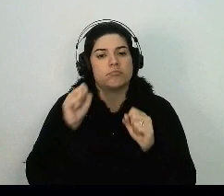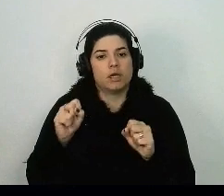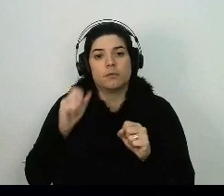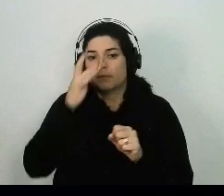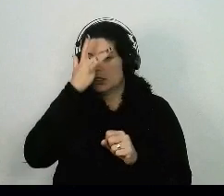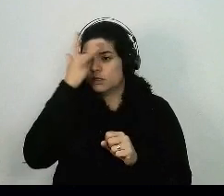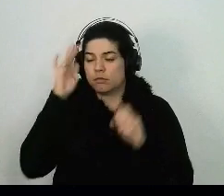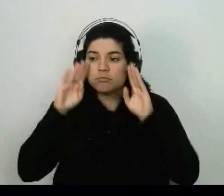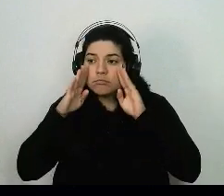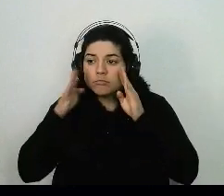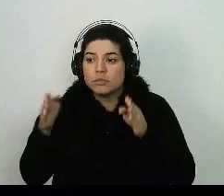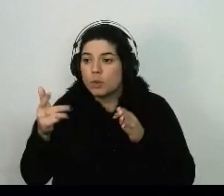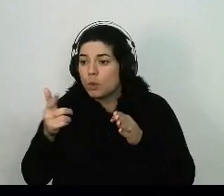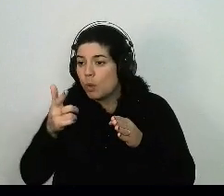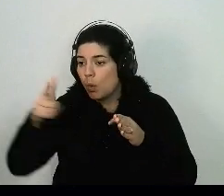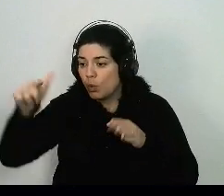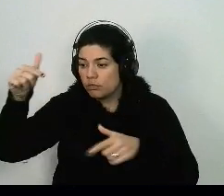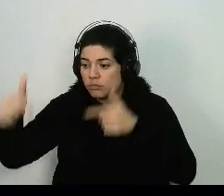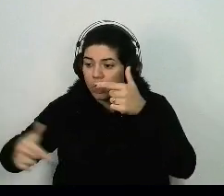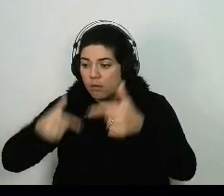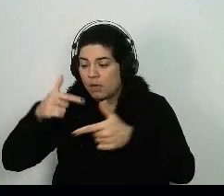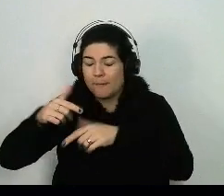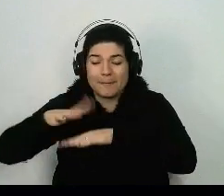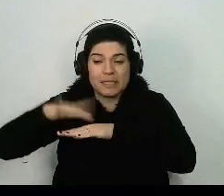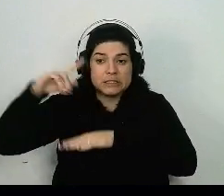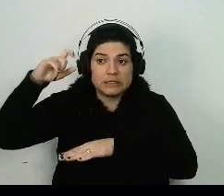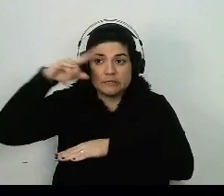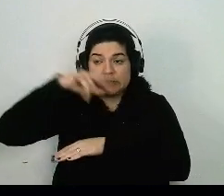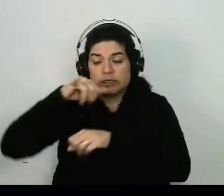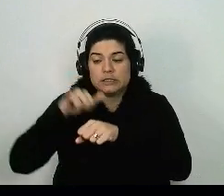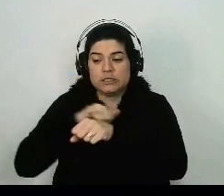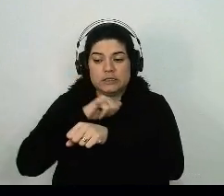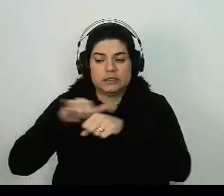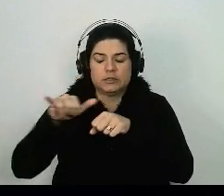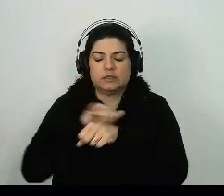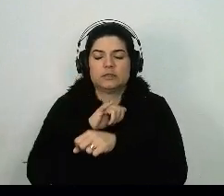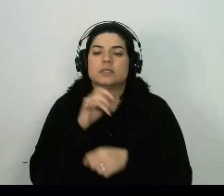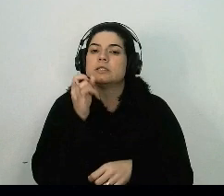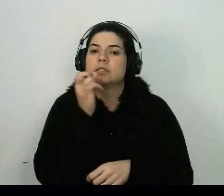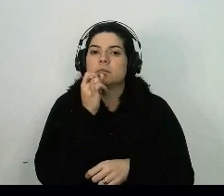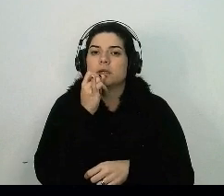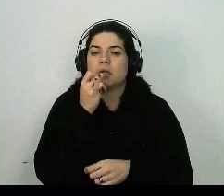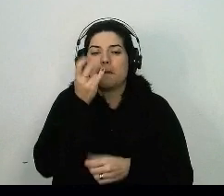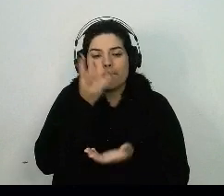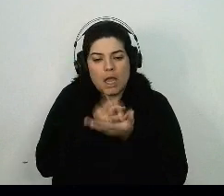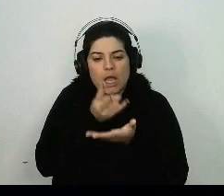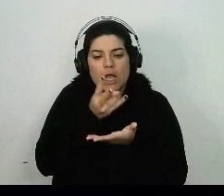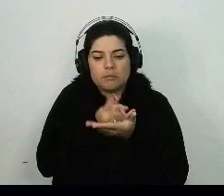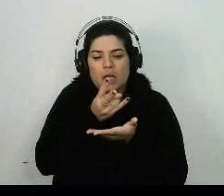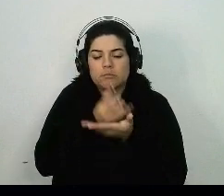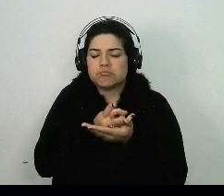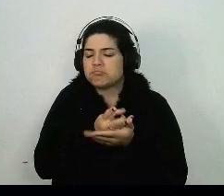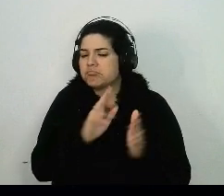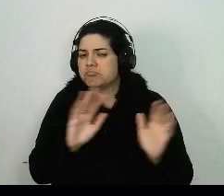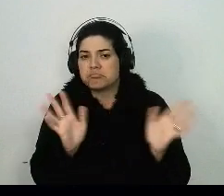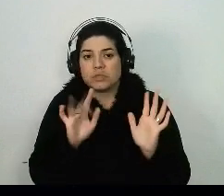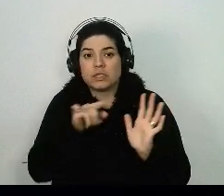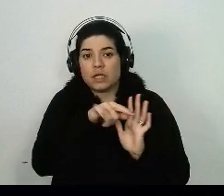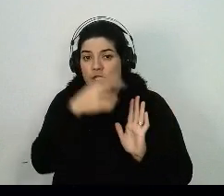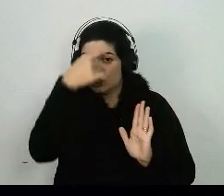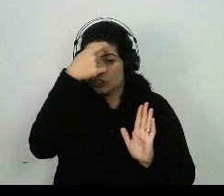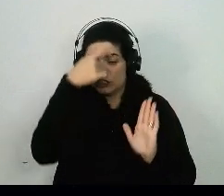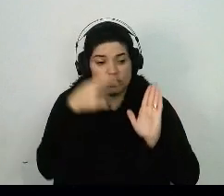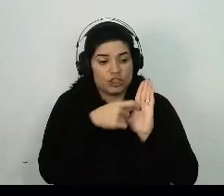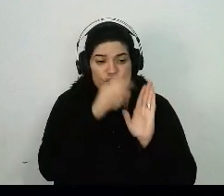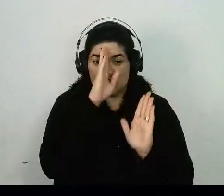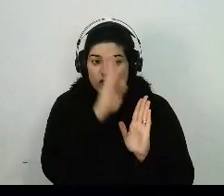atividades ali mais complexas e estratégicas. Então, eu não preciso ficar repetindo aquilo 1000 vezes, a inteligência artificial vai fazer para mim